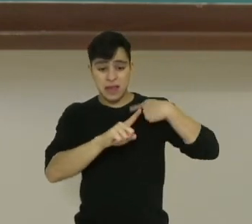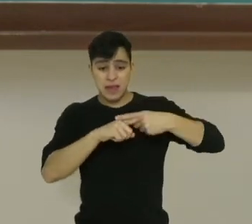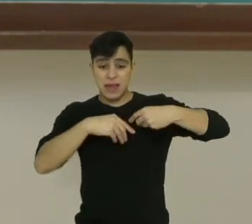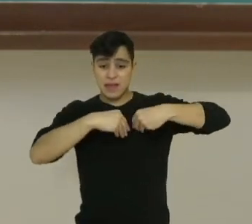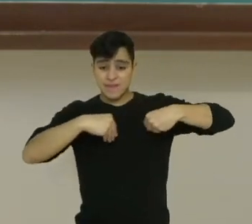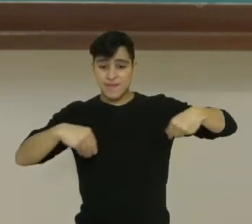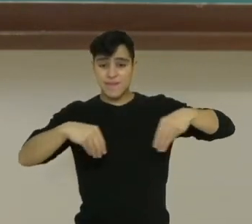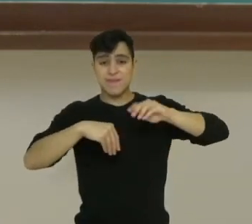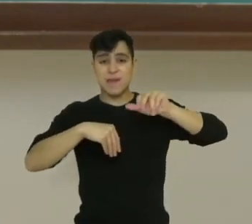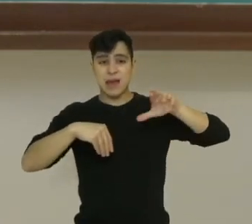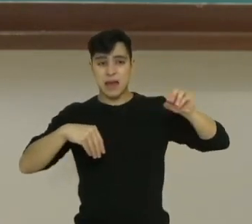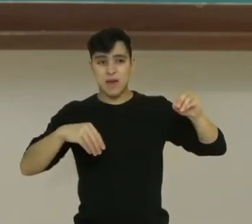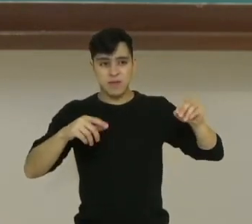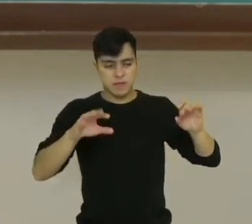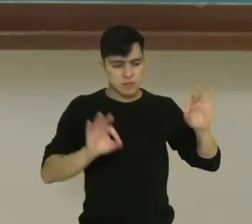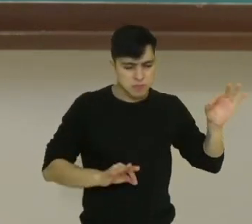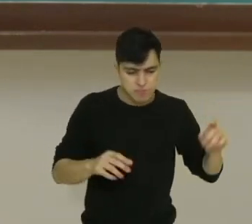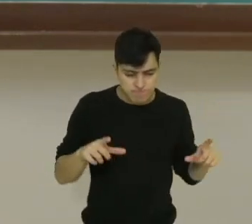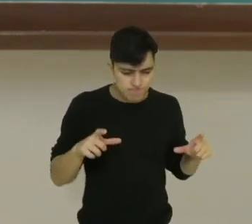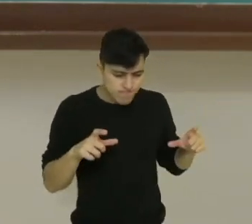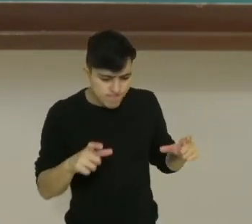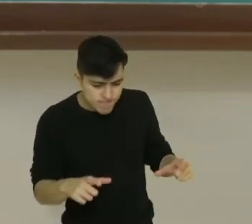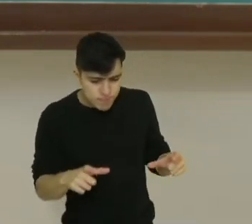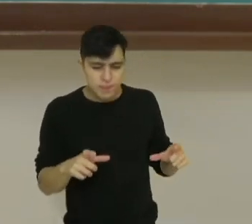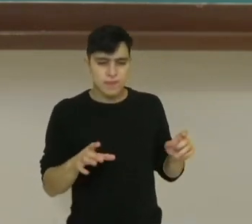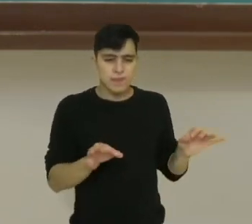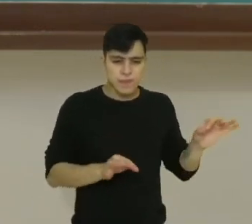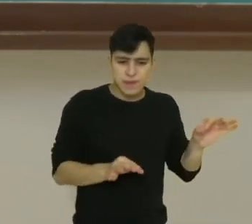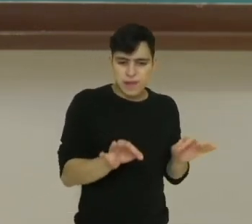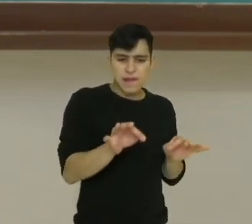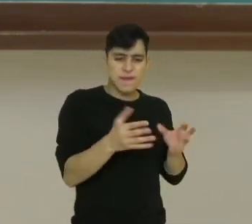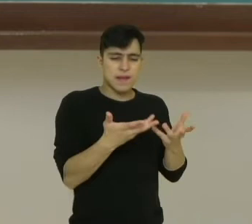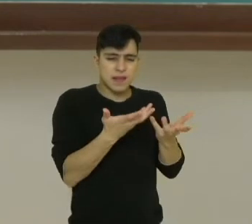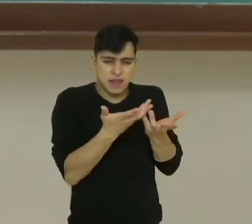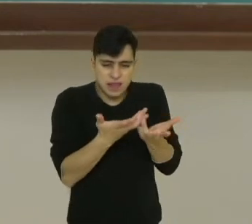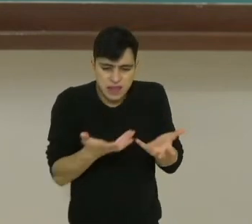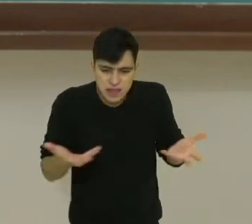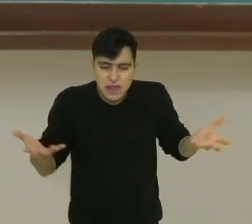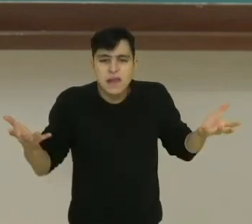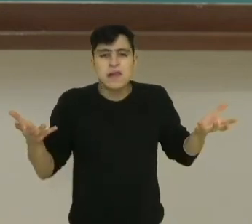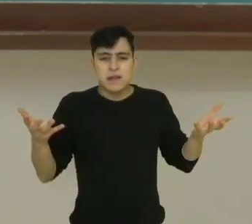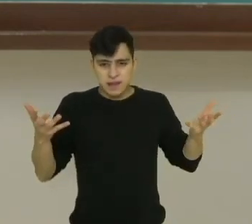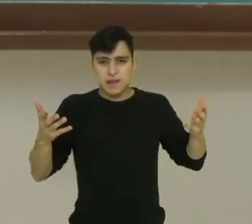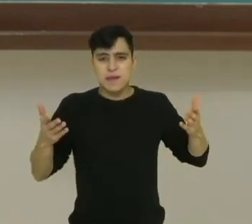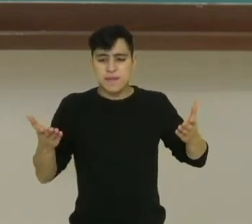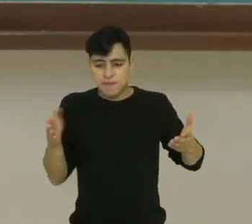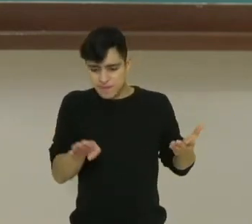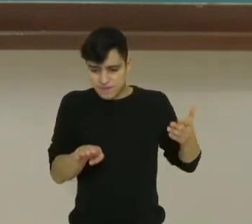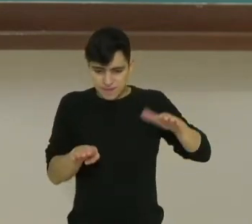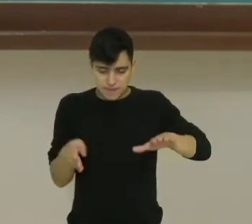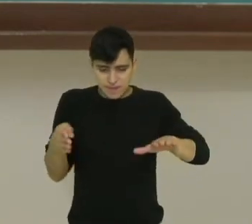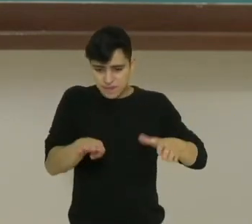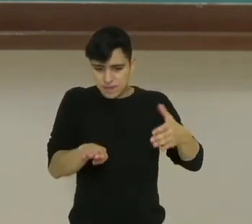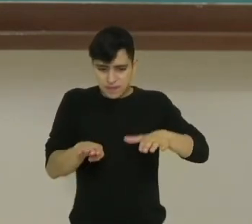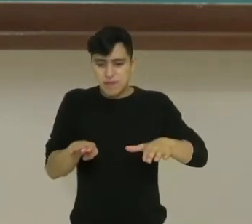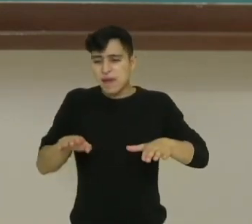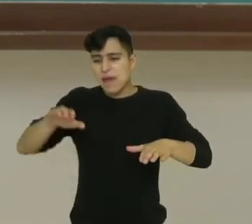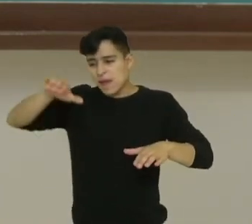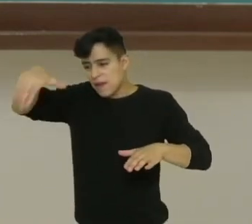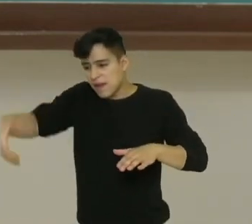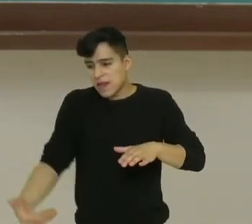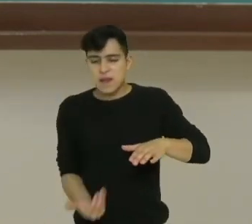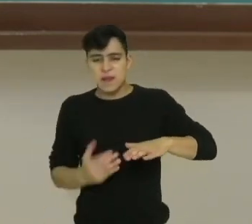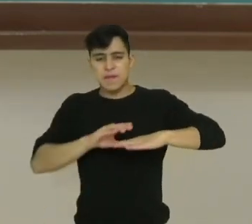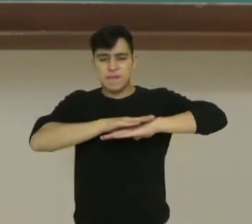suas ilhas, né? Trançavam então, né, com a madeira, enchiam do lodo que eles tiravam do fundo